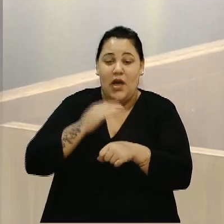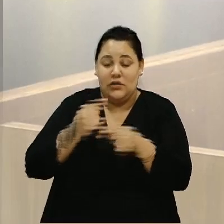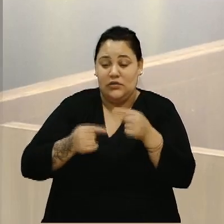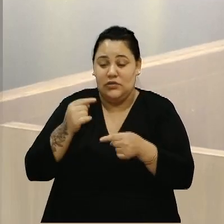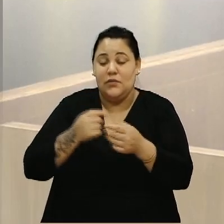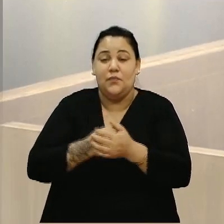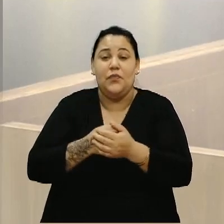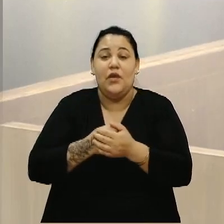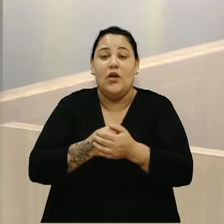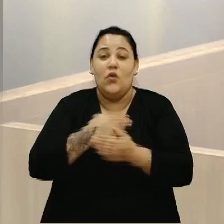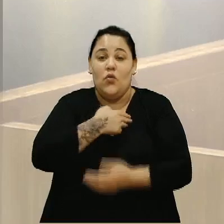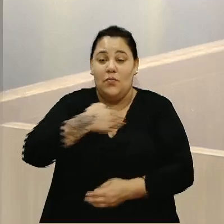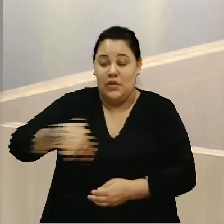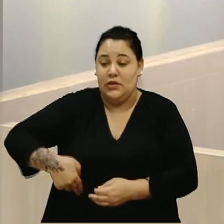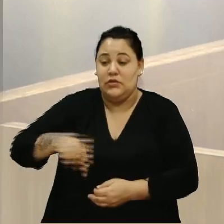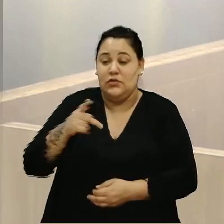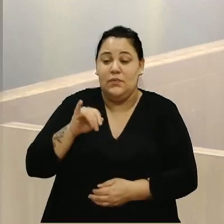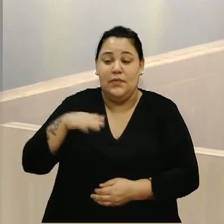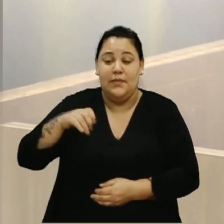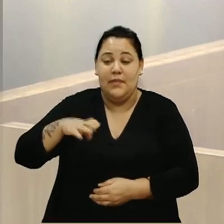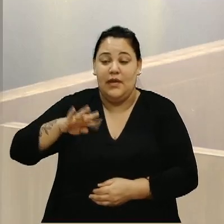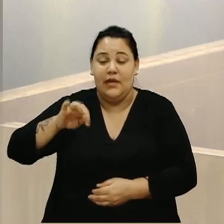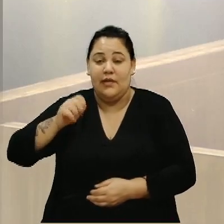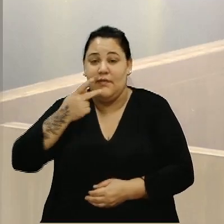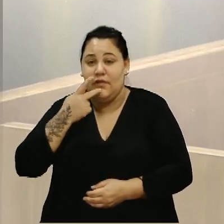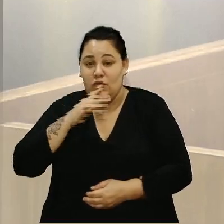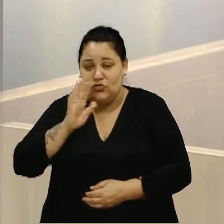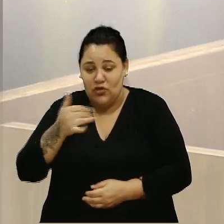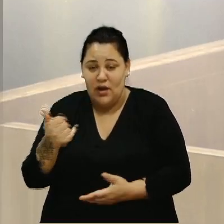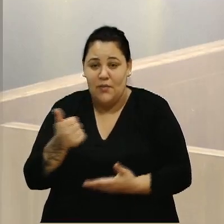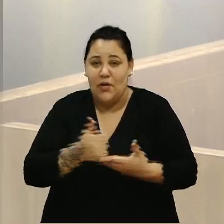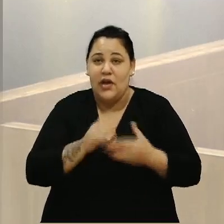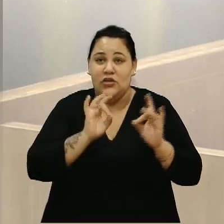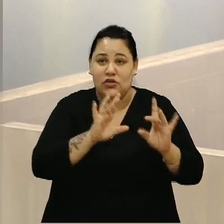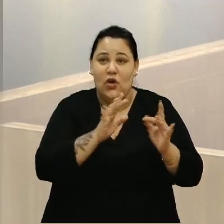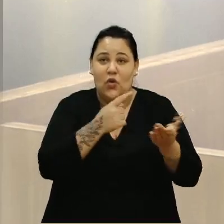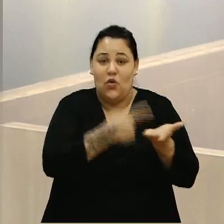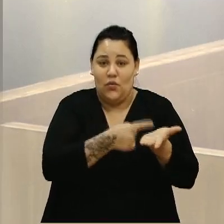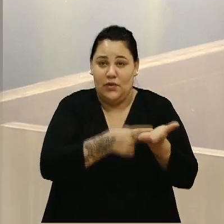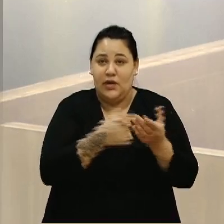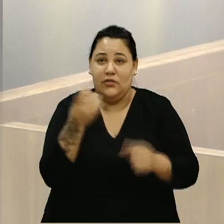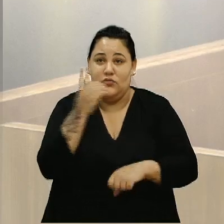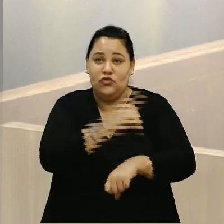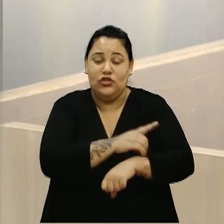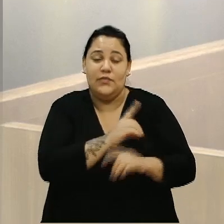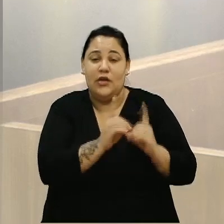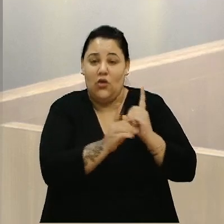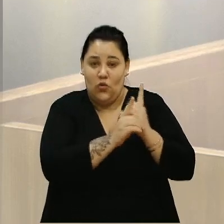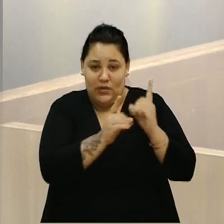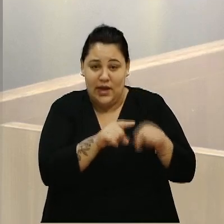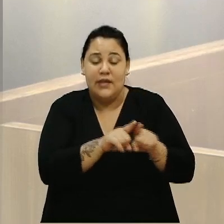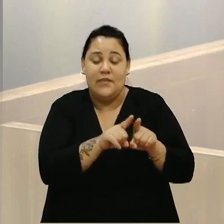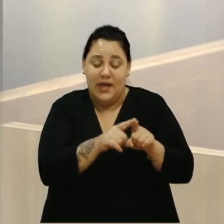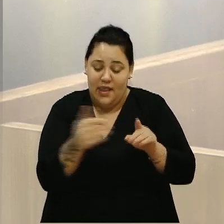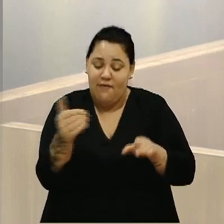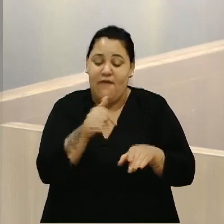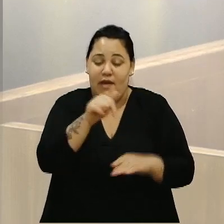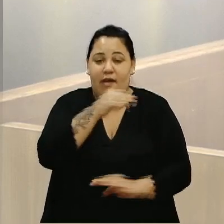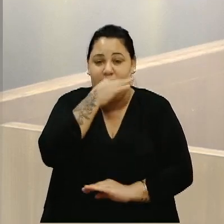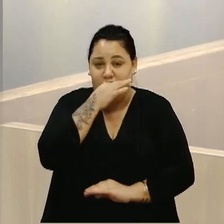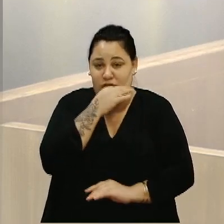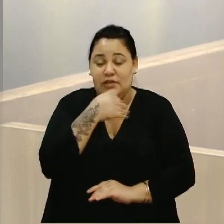Pimenta já se mostrou favorável, me disse que é só nós adequarmos uma data. Então, eu